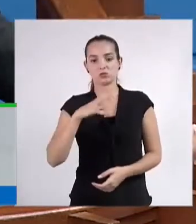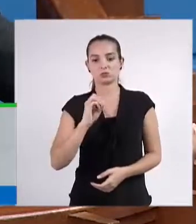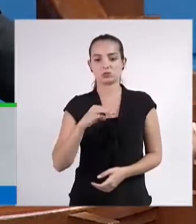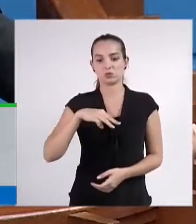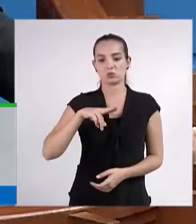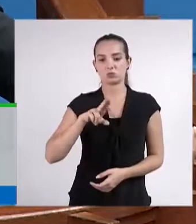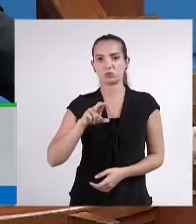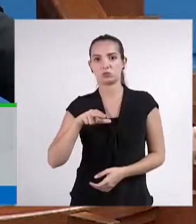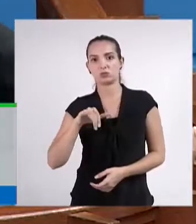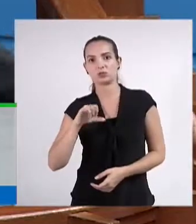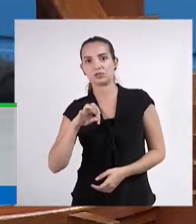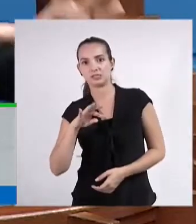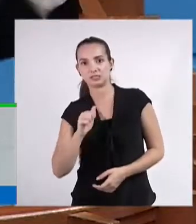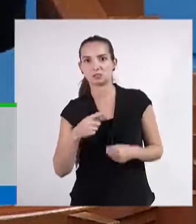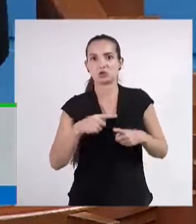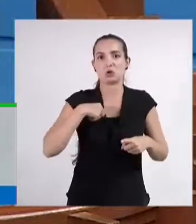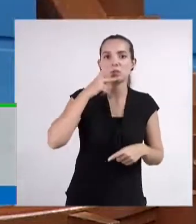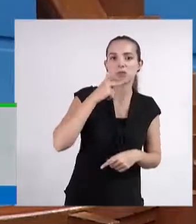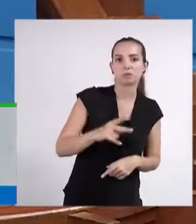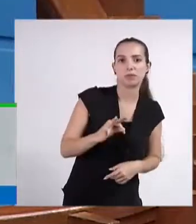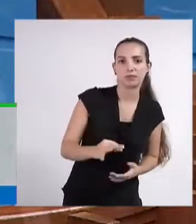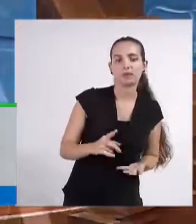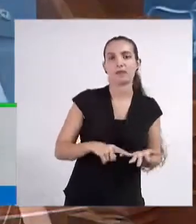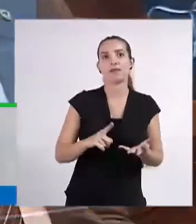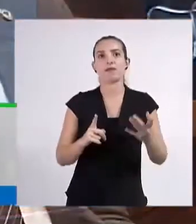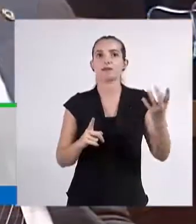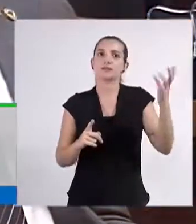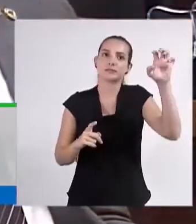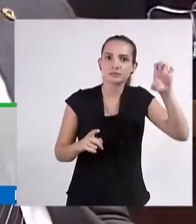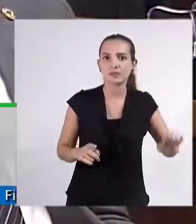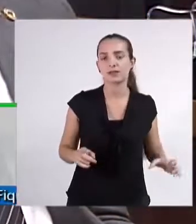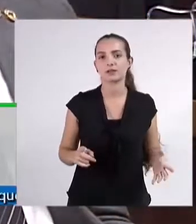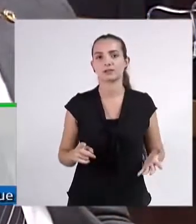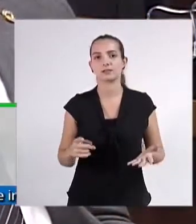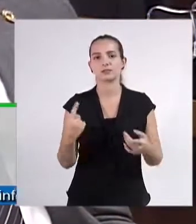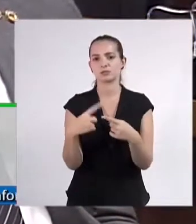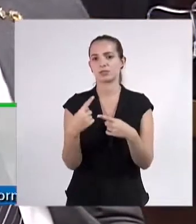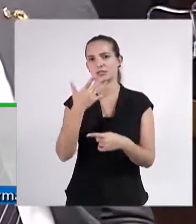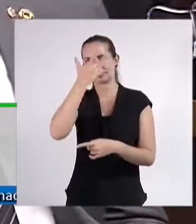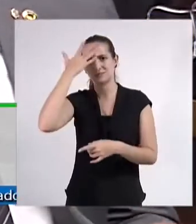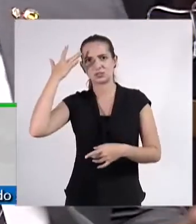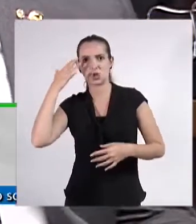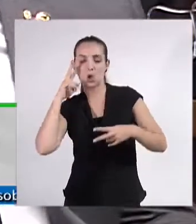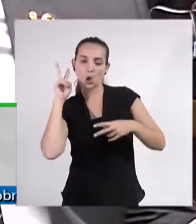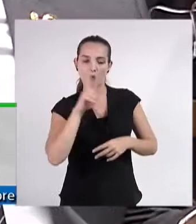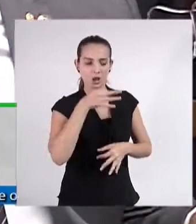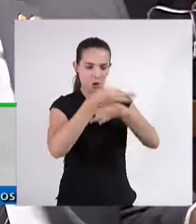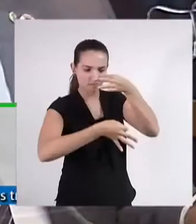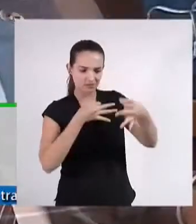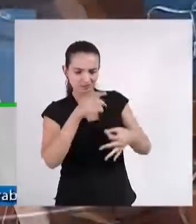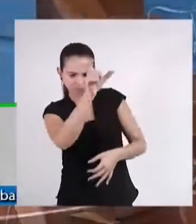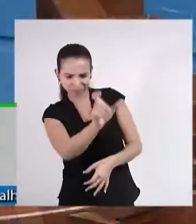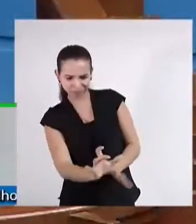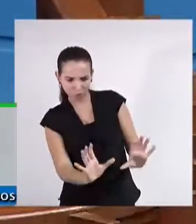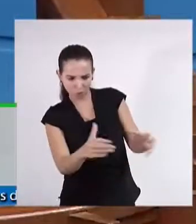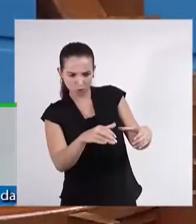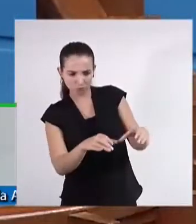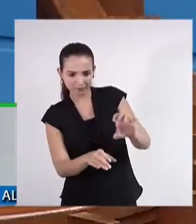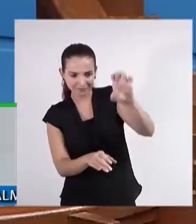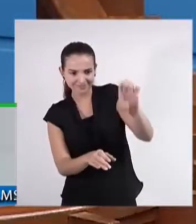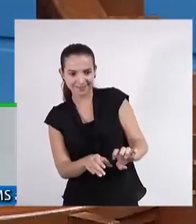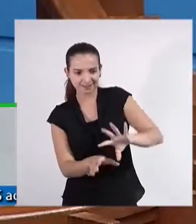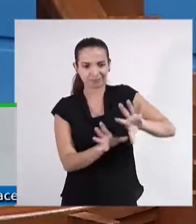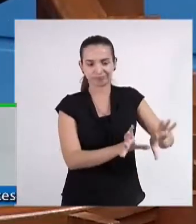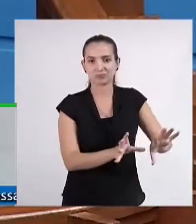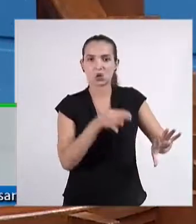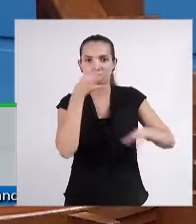esquerda, né? As pessoas elas têm uma visão tão deturpada da esquerda, né, e hoje